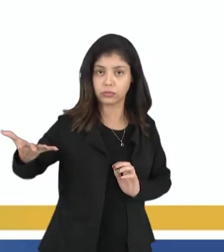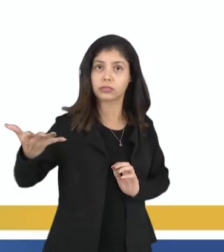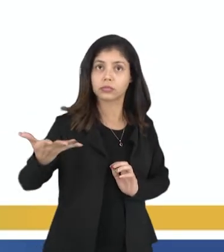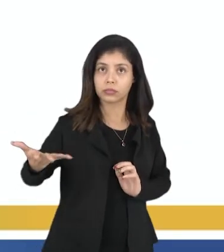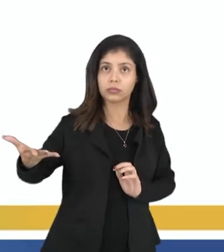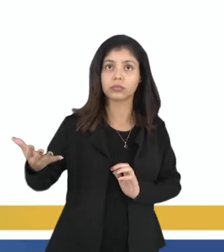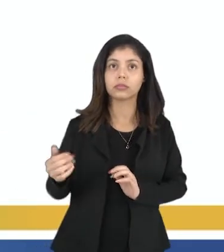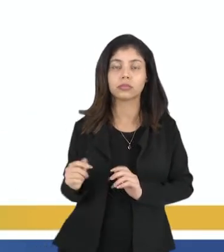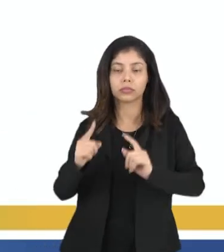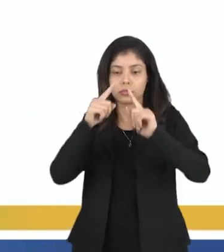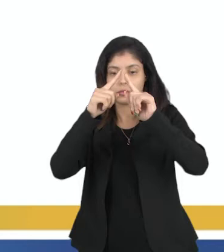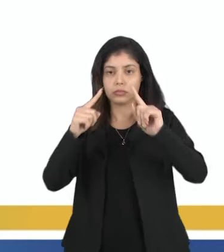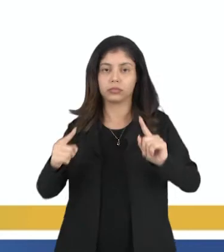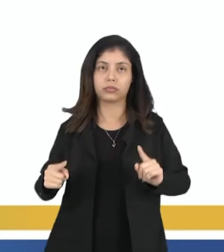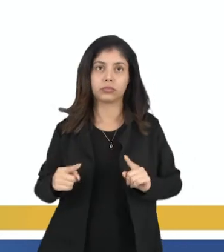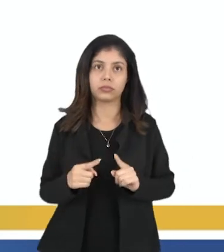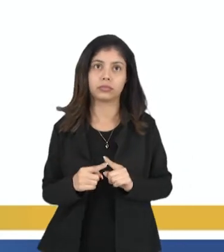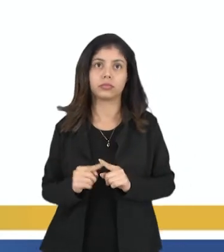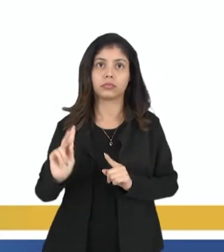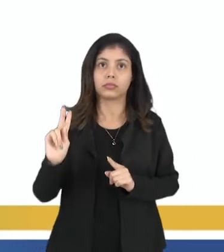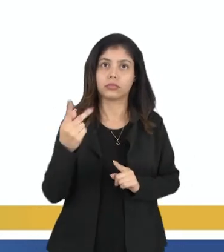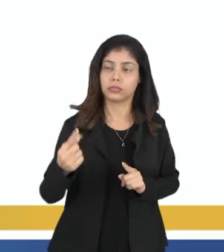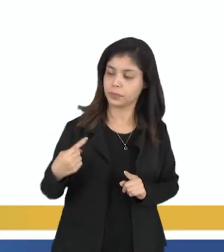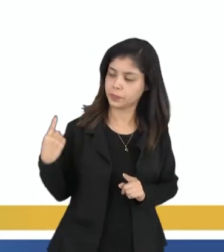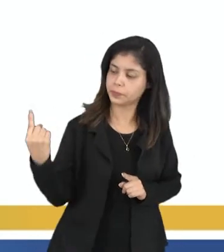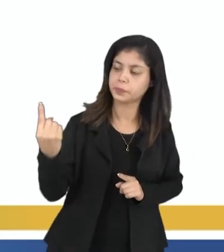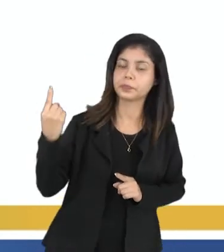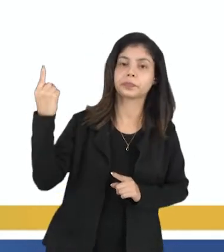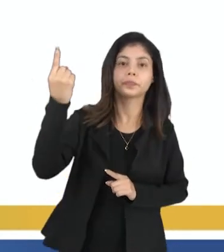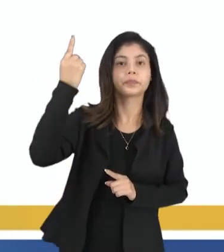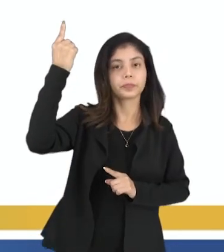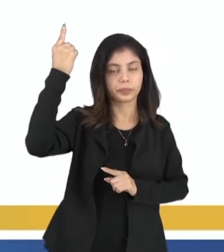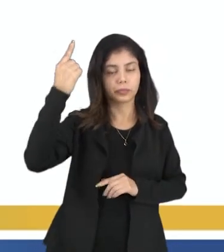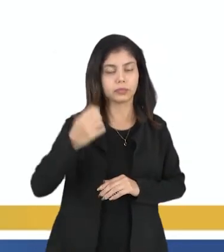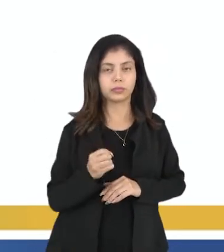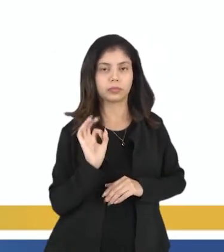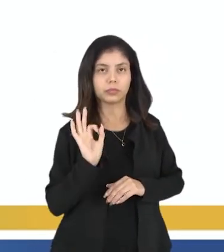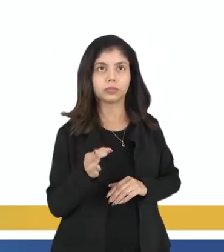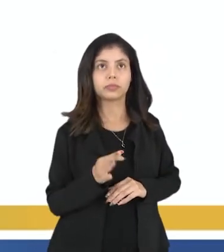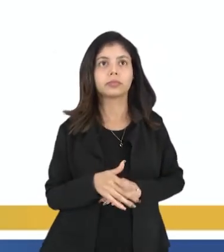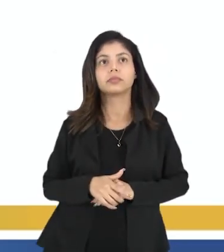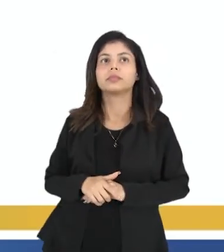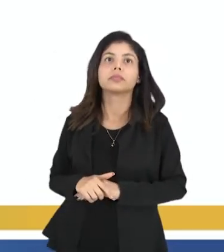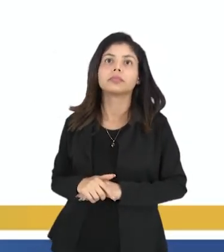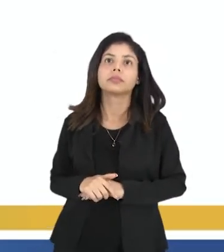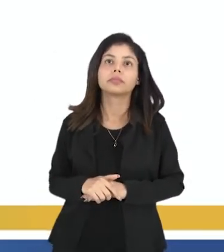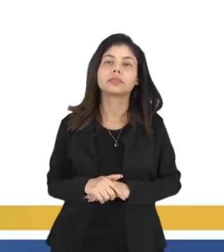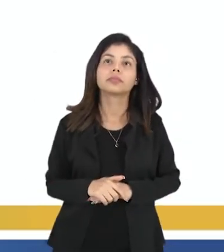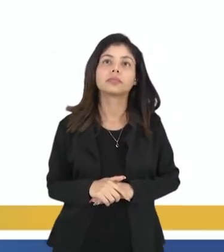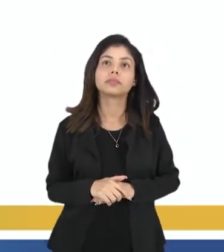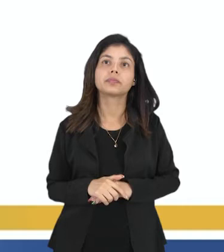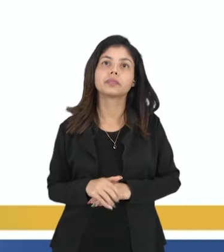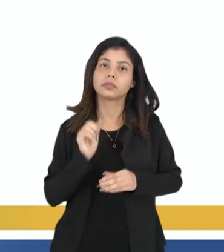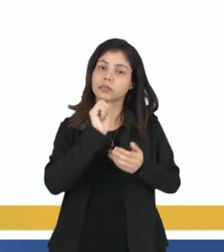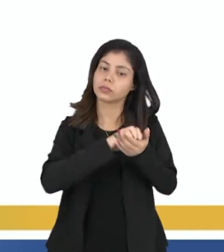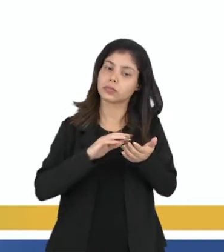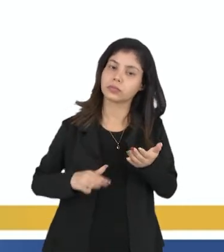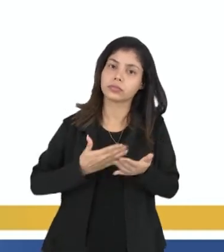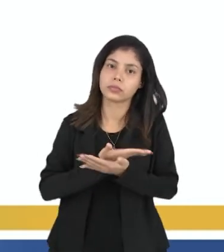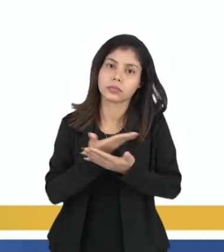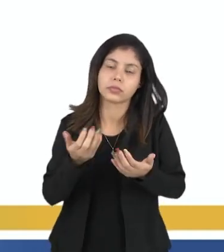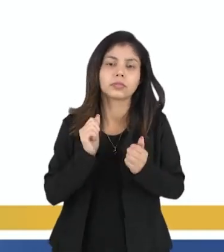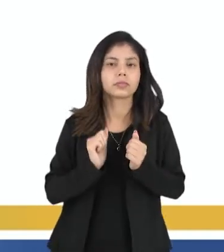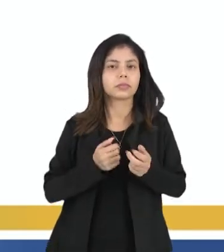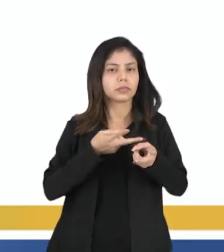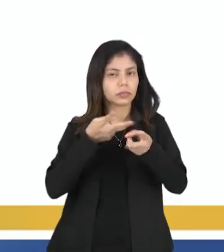da figura da pirâmide e o h é a altura da pirâmide certo e aí nós vamos lá gestando para que